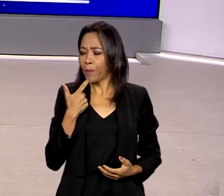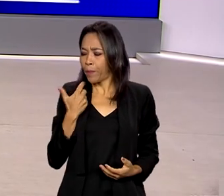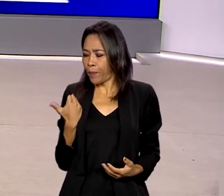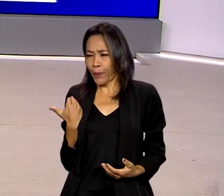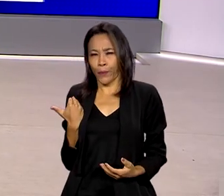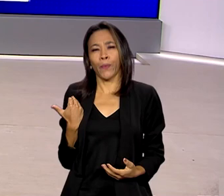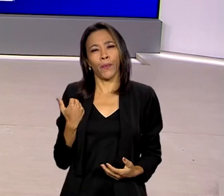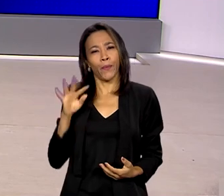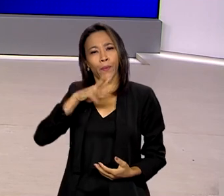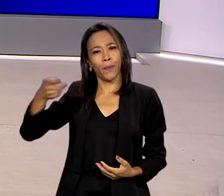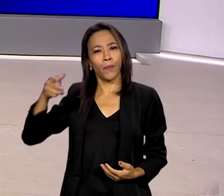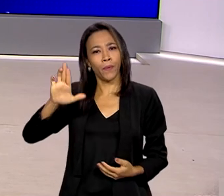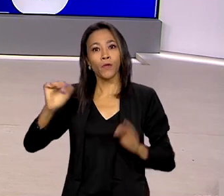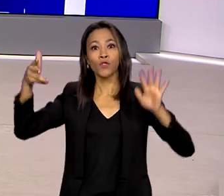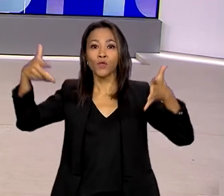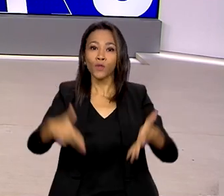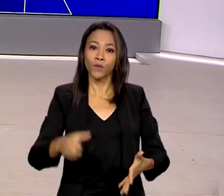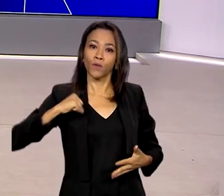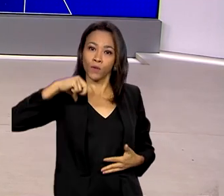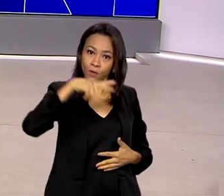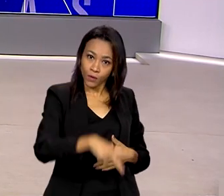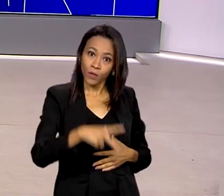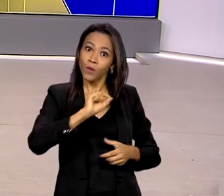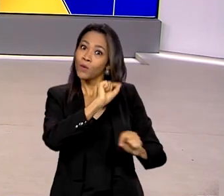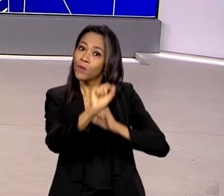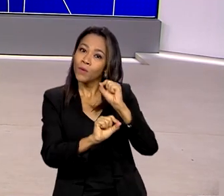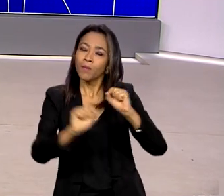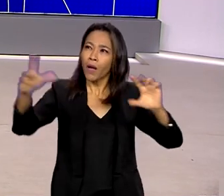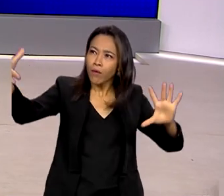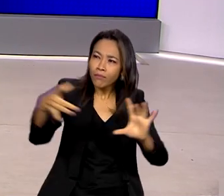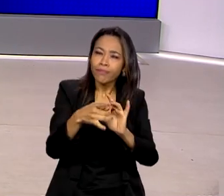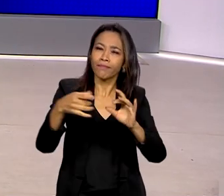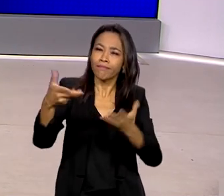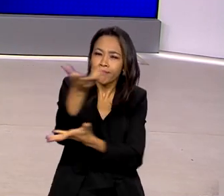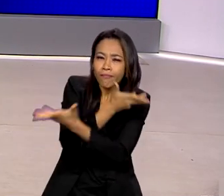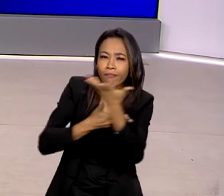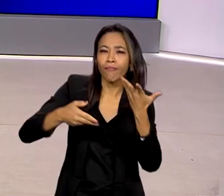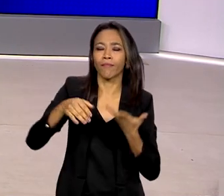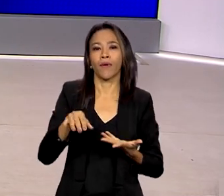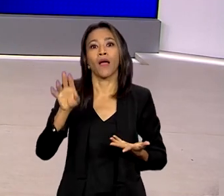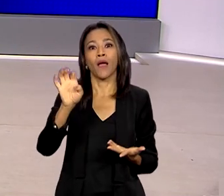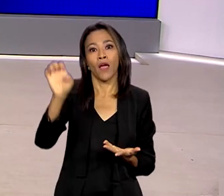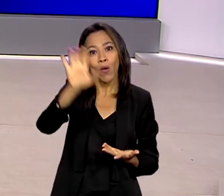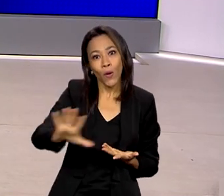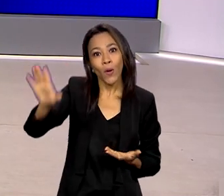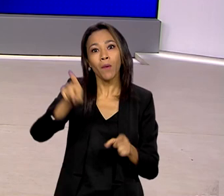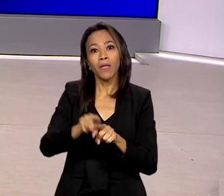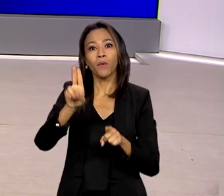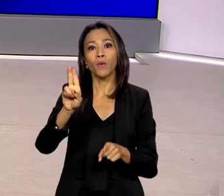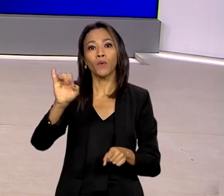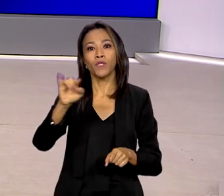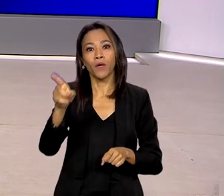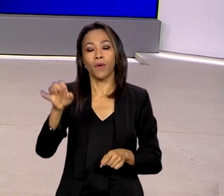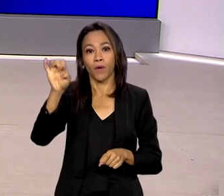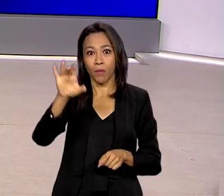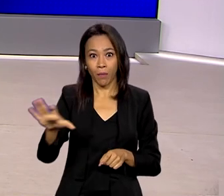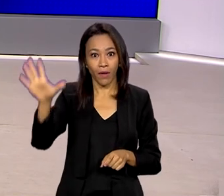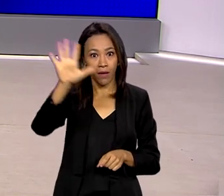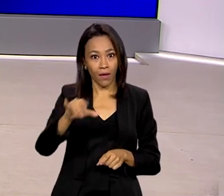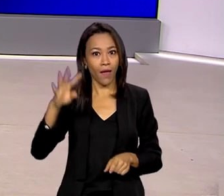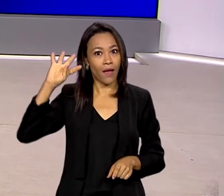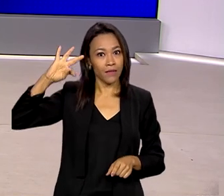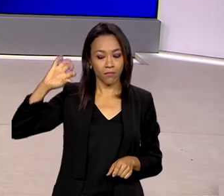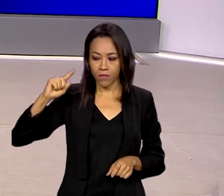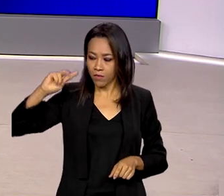em Portugal para relançar as relações do Brasil com a Europa e a União Europeia. É a sexta viagem internacional neste